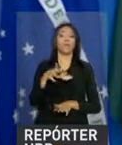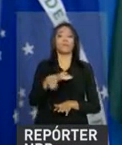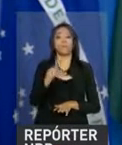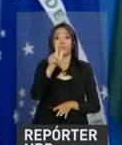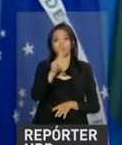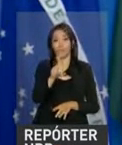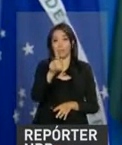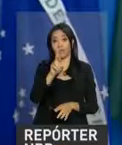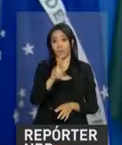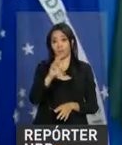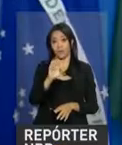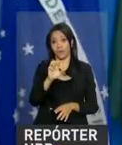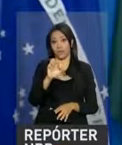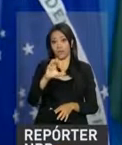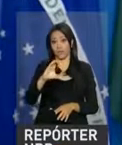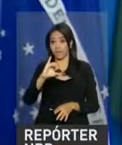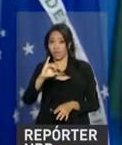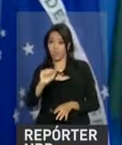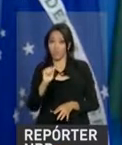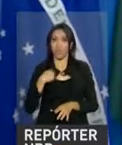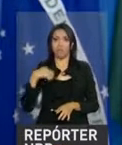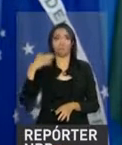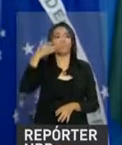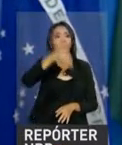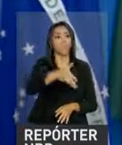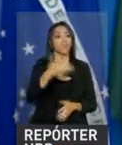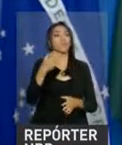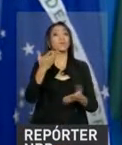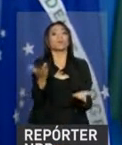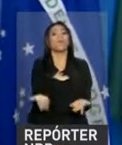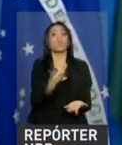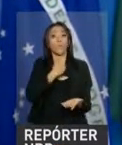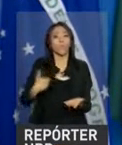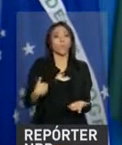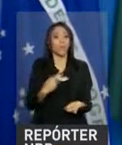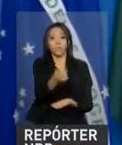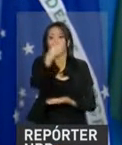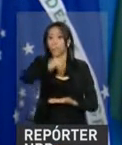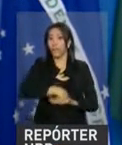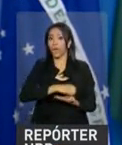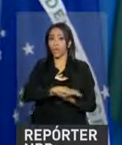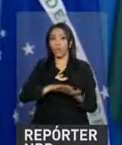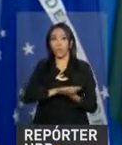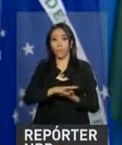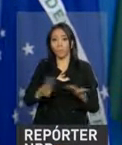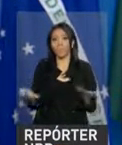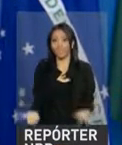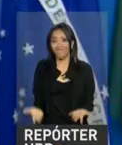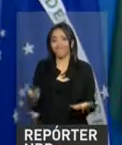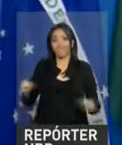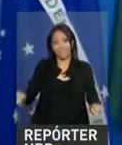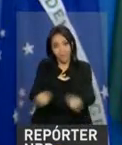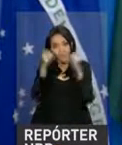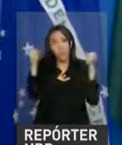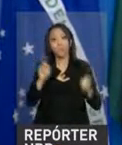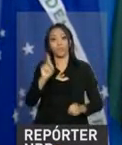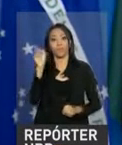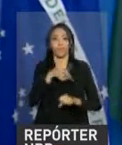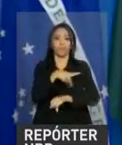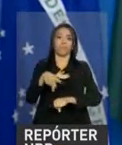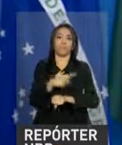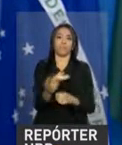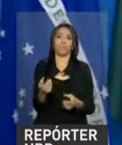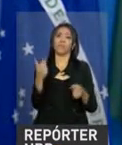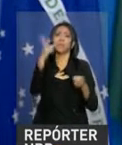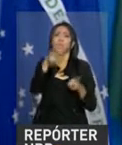às portas do poder público e não encontra o pagamento não podemos e não esperamos fazer como portugal que